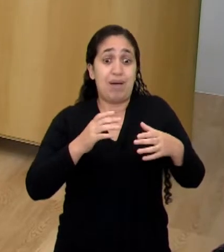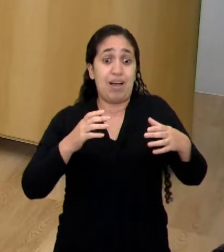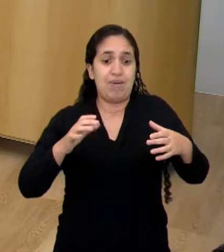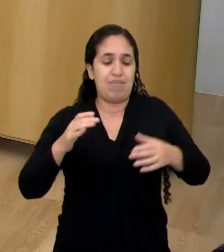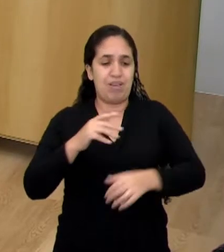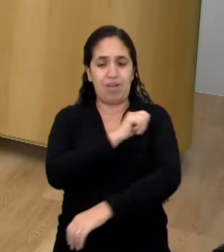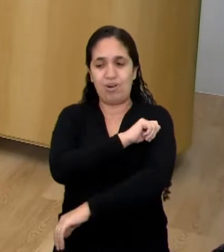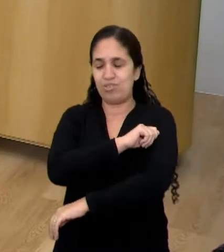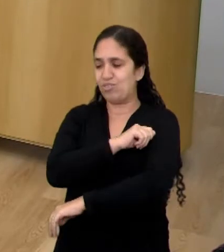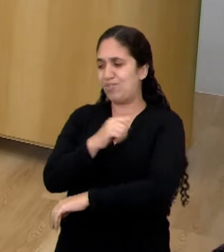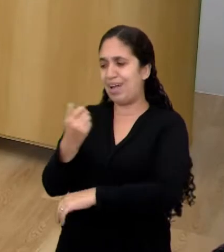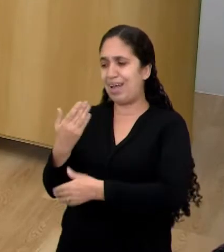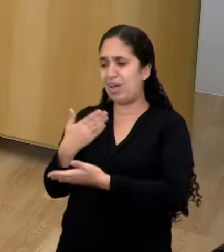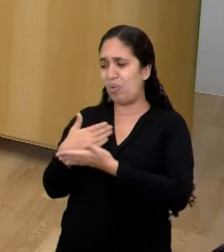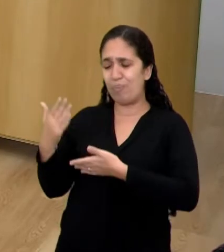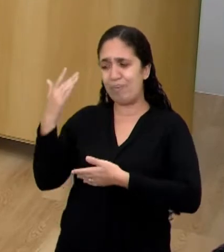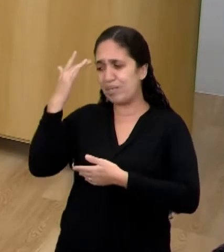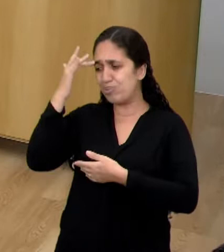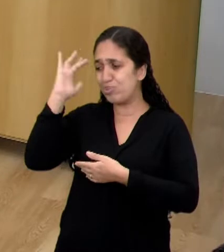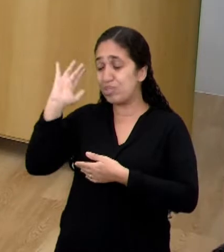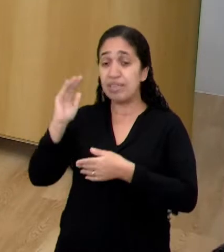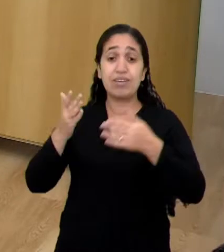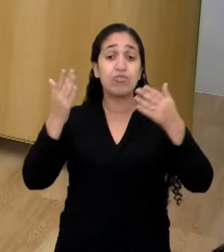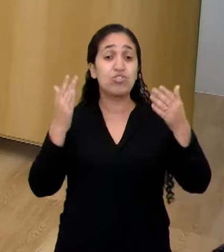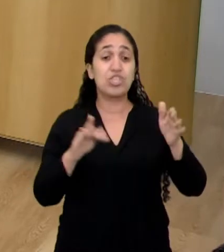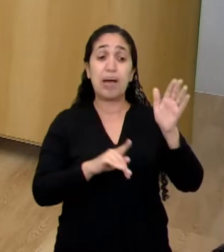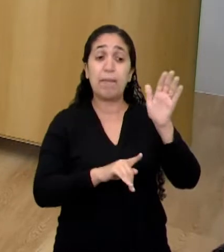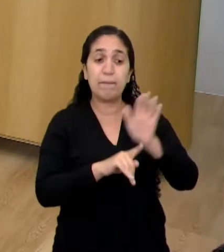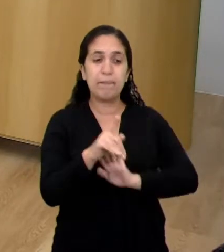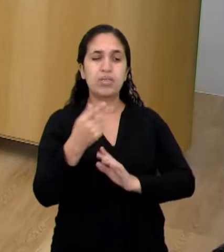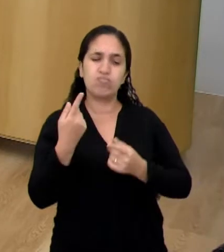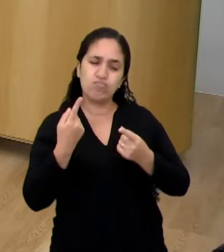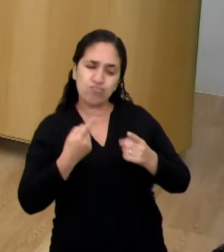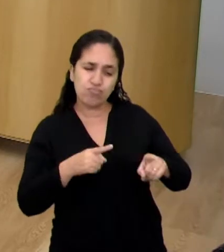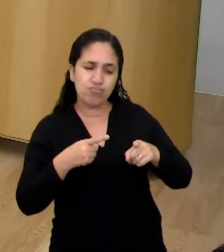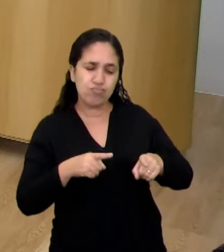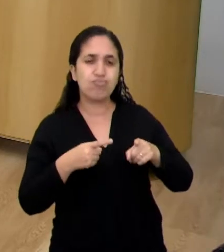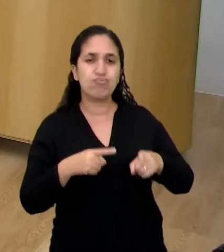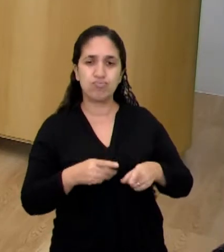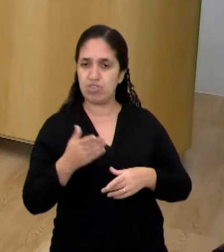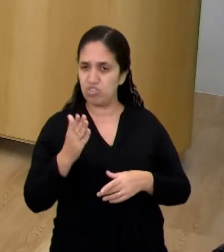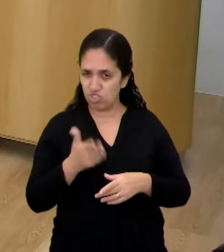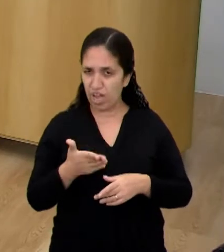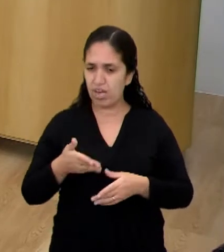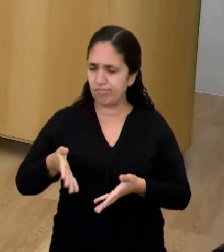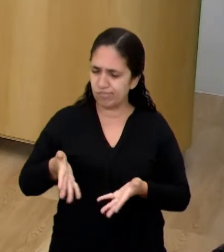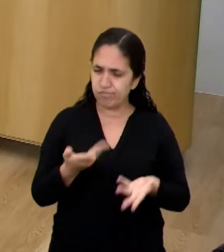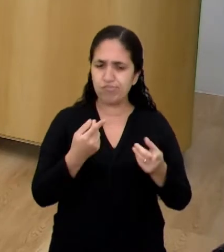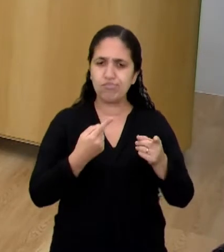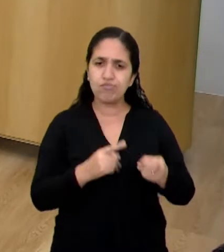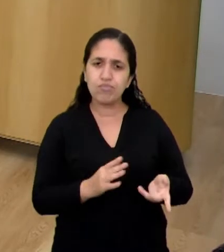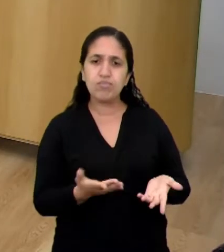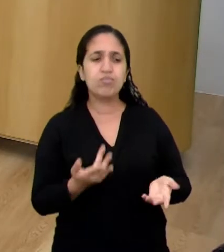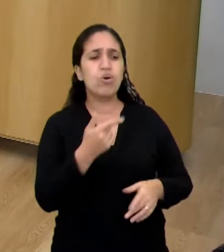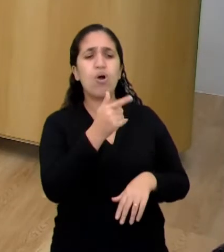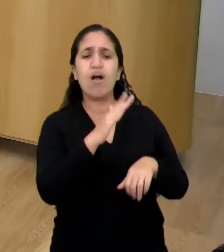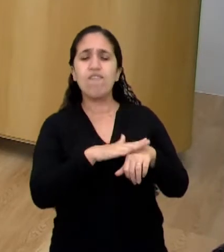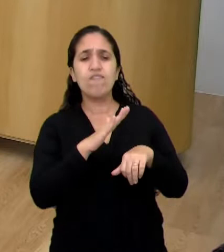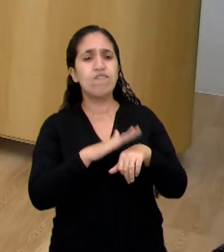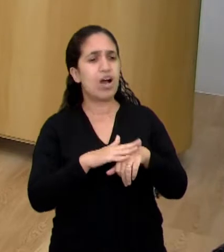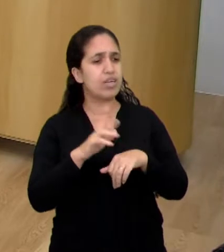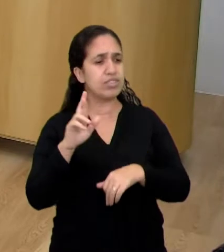eu não sei como começar. Então a gente já tem aquelas perguntas já para provocar. Então eu já estou provocando. O que faz... A gente está falando